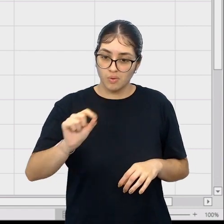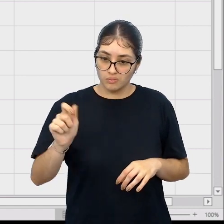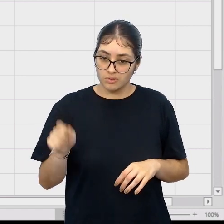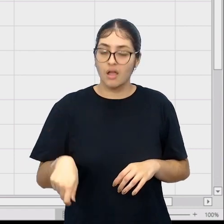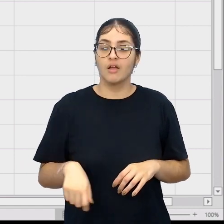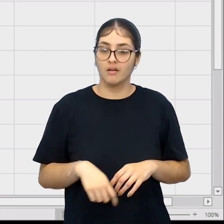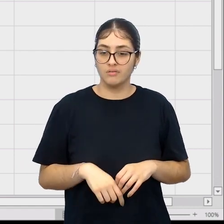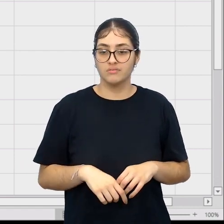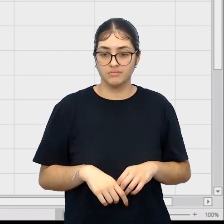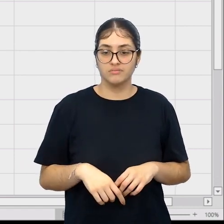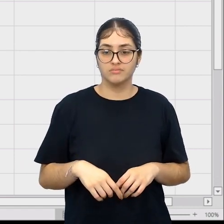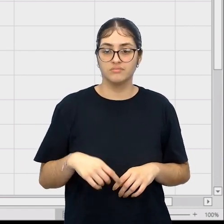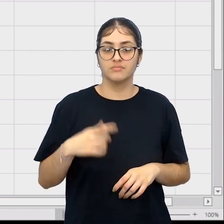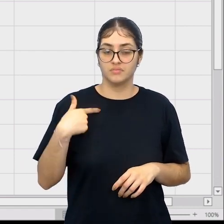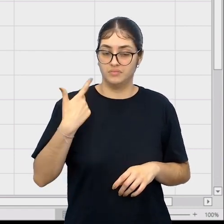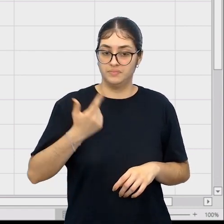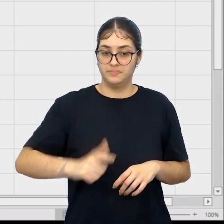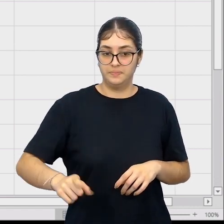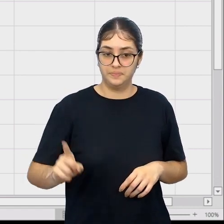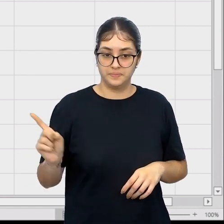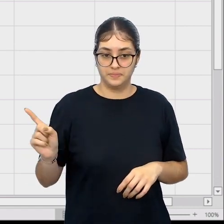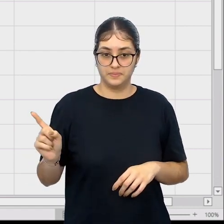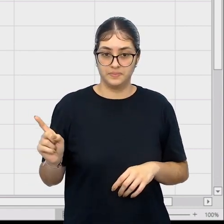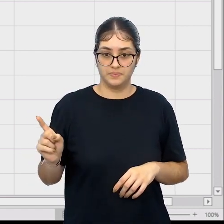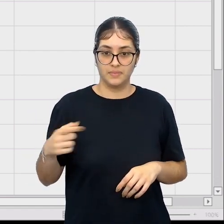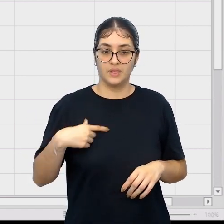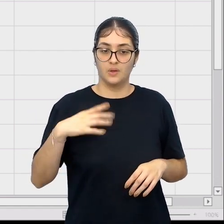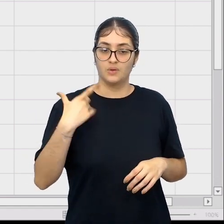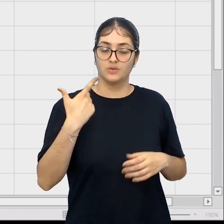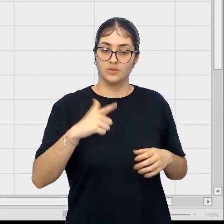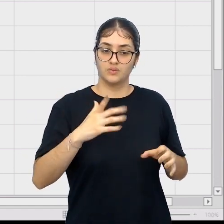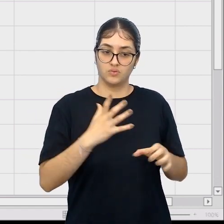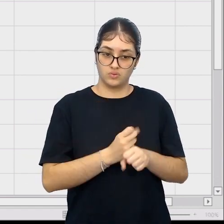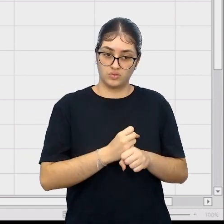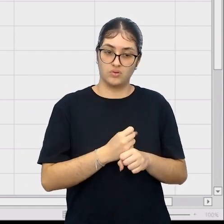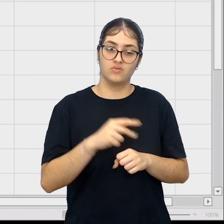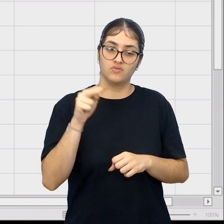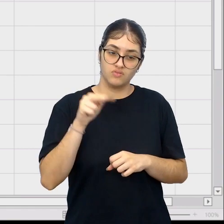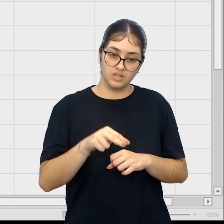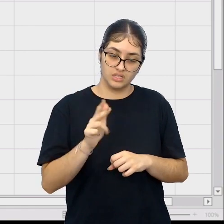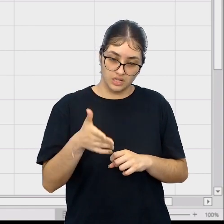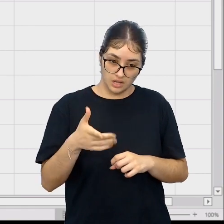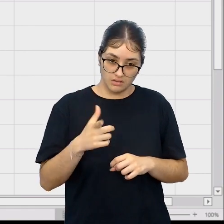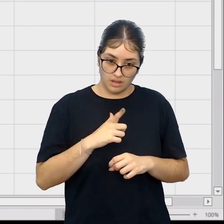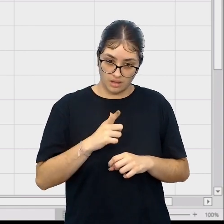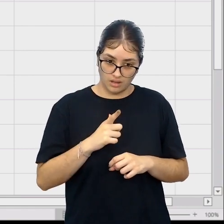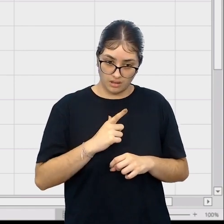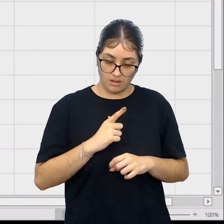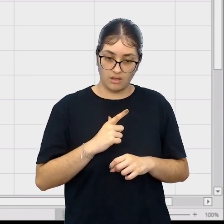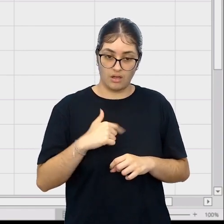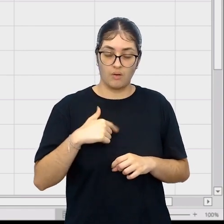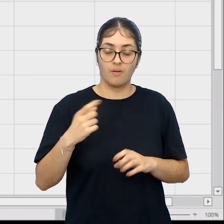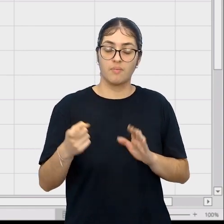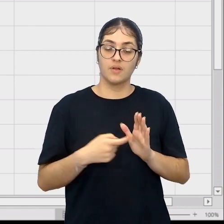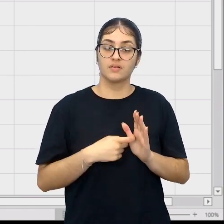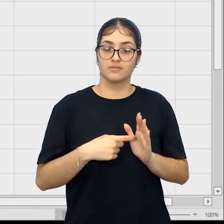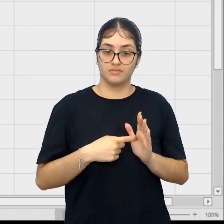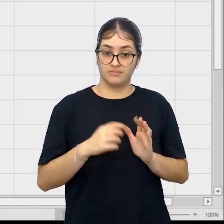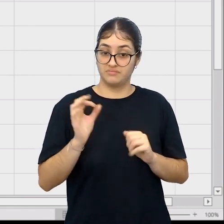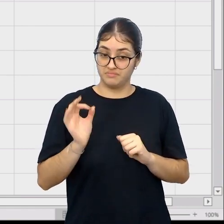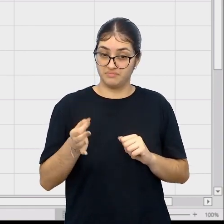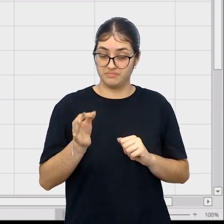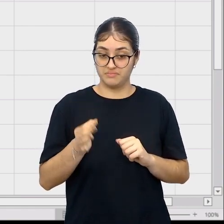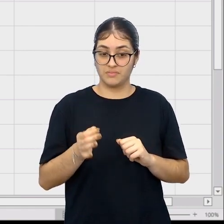puxar também. Sim. Fazer mais um, ó. Autossoma, vejo se está selecionada a coluna que eu quero e aperto Enter. Tá que bom?